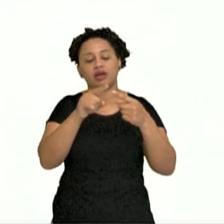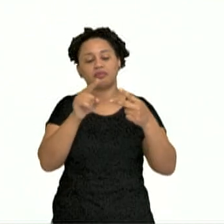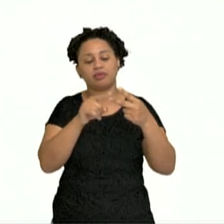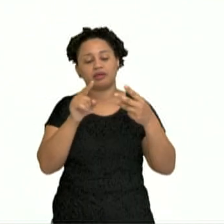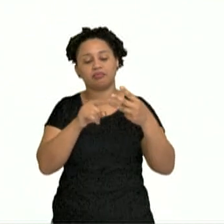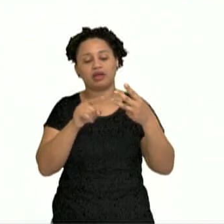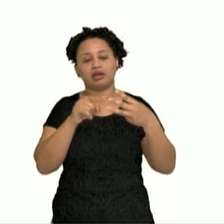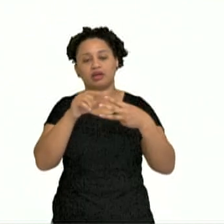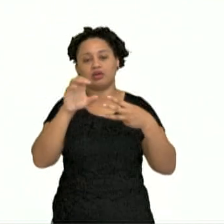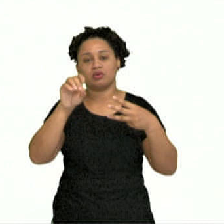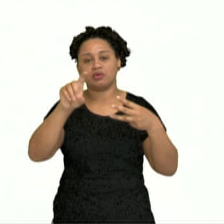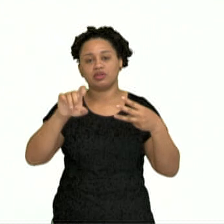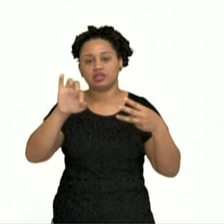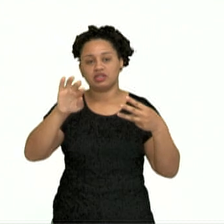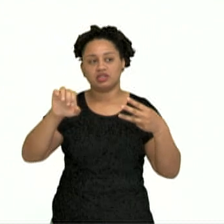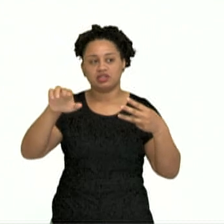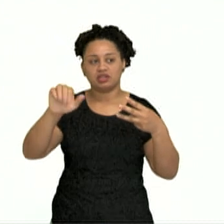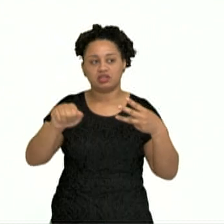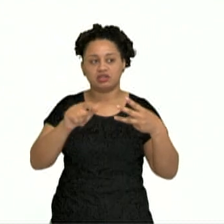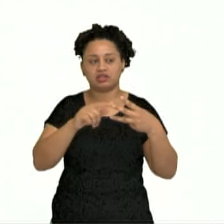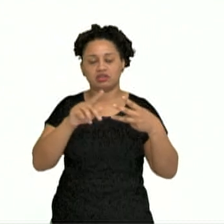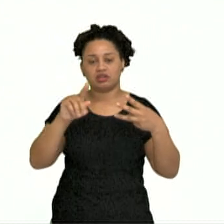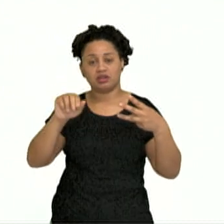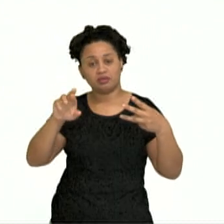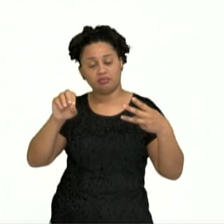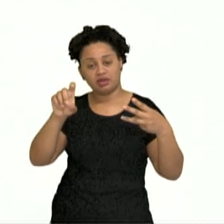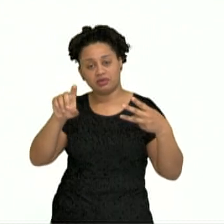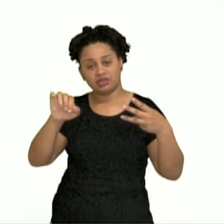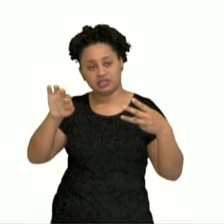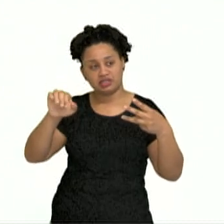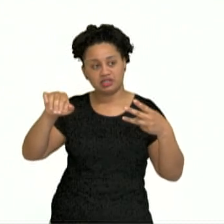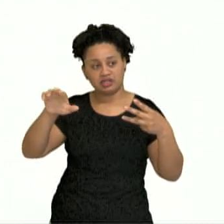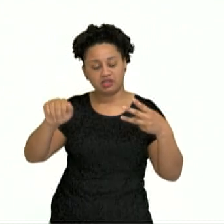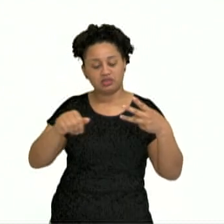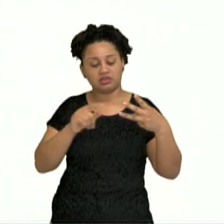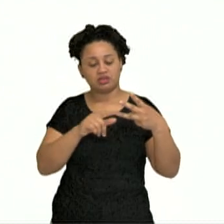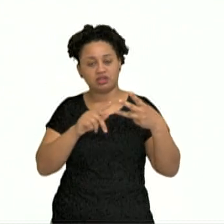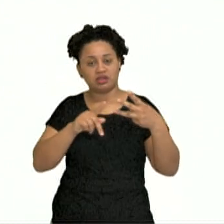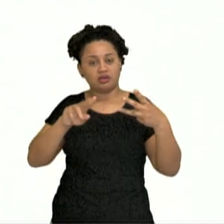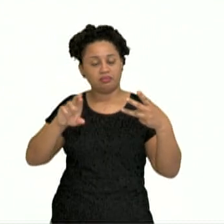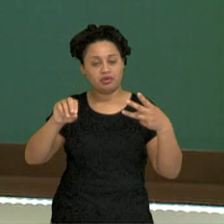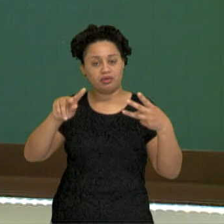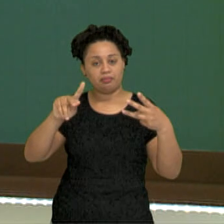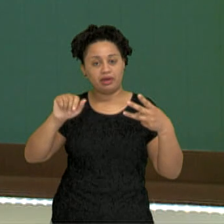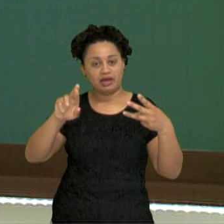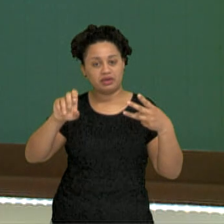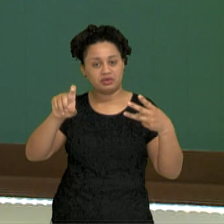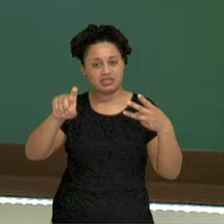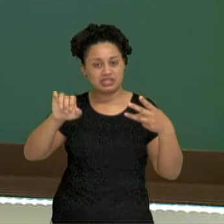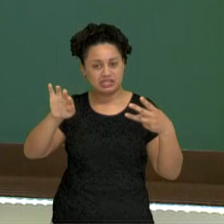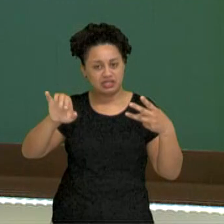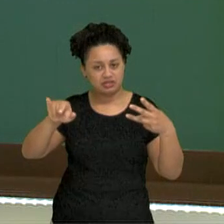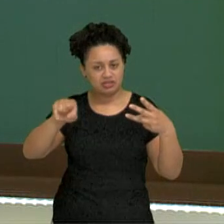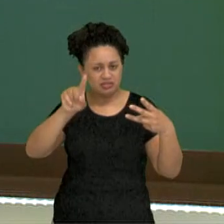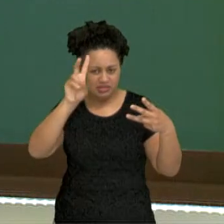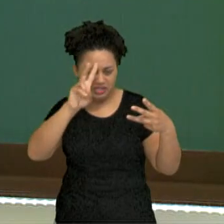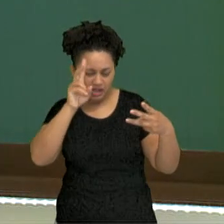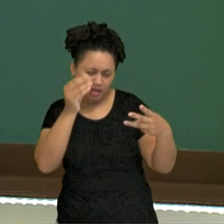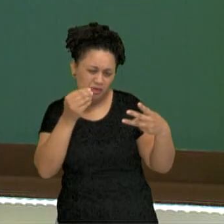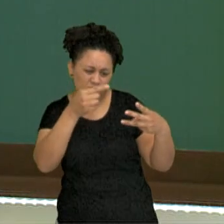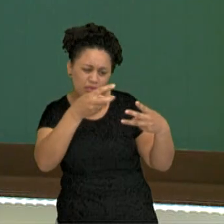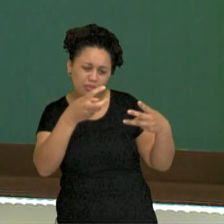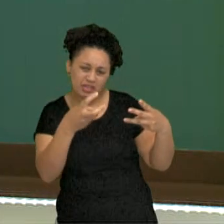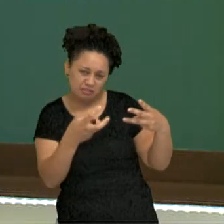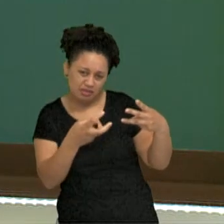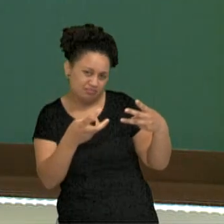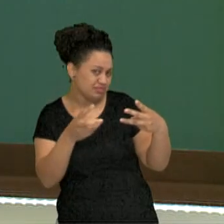e proparoxítona. Você lembra como fazemos essa identificação? Não lembra direitinho? Vamos tentar